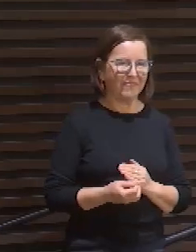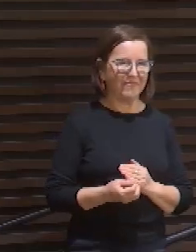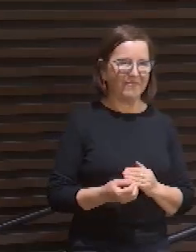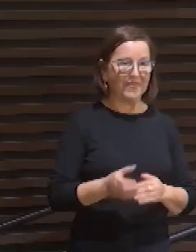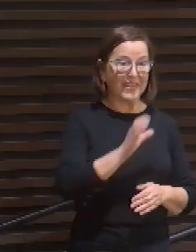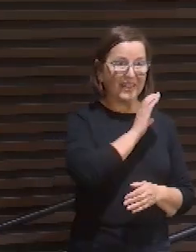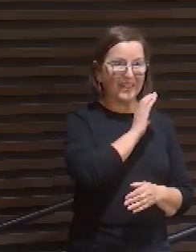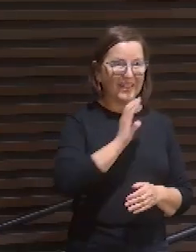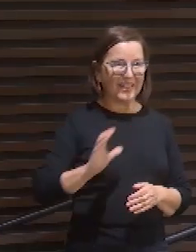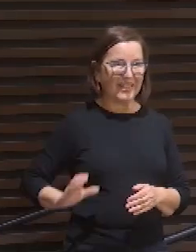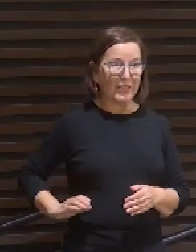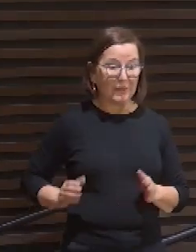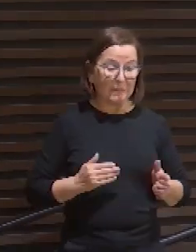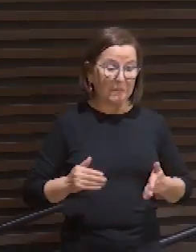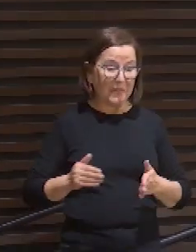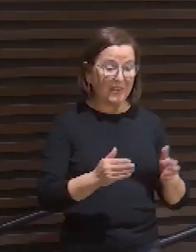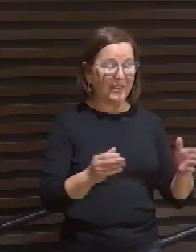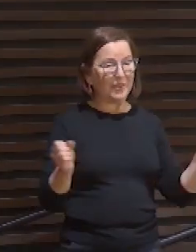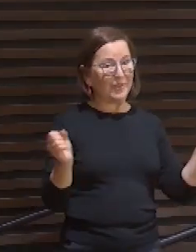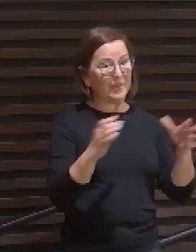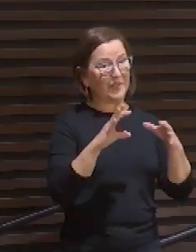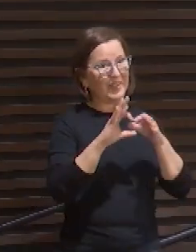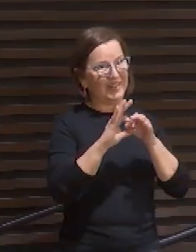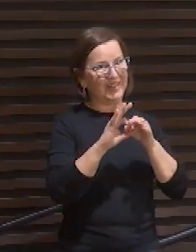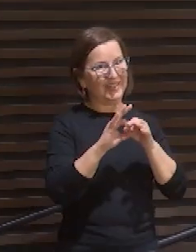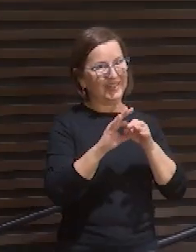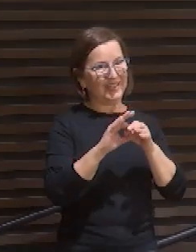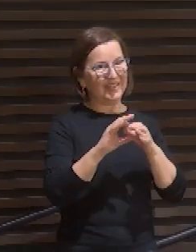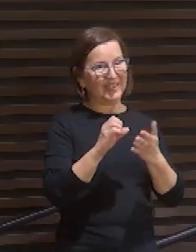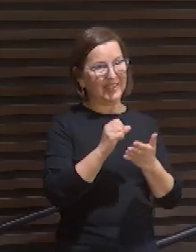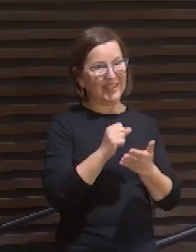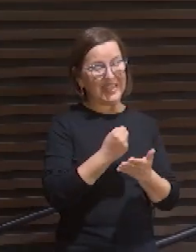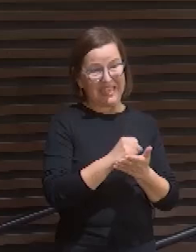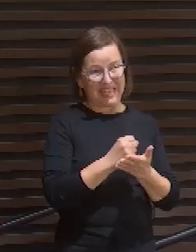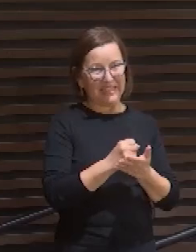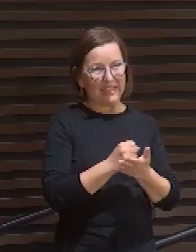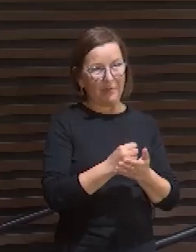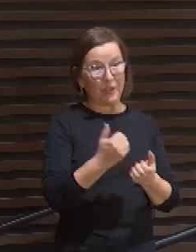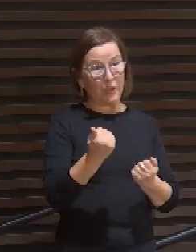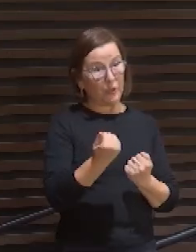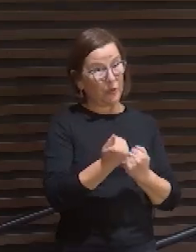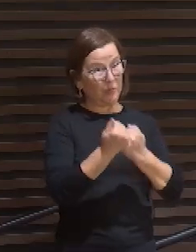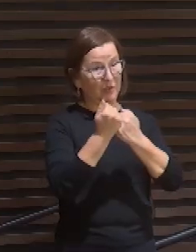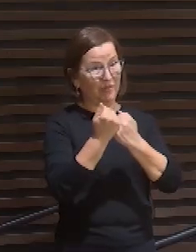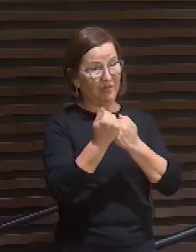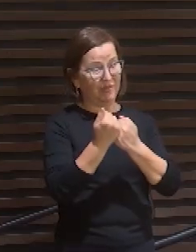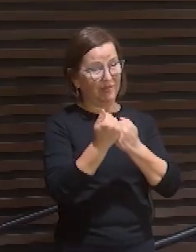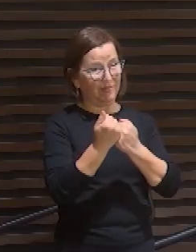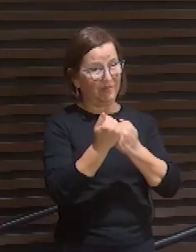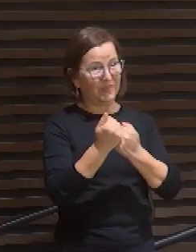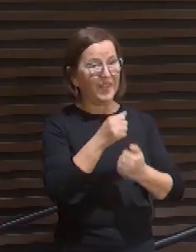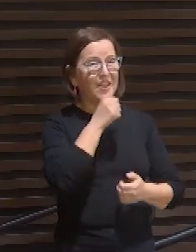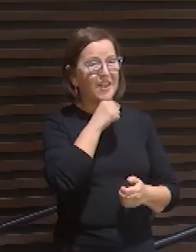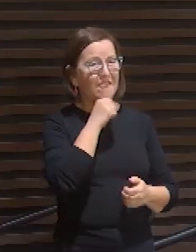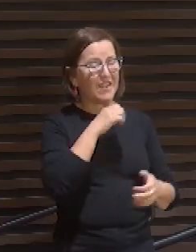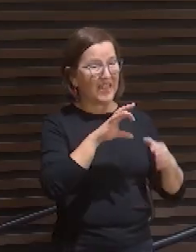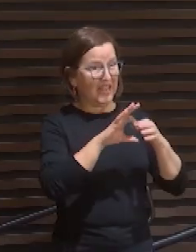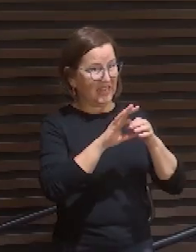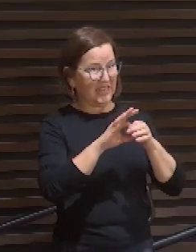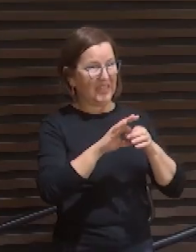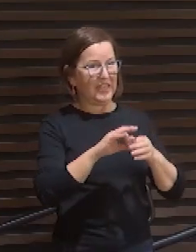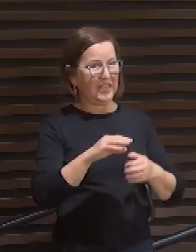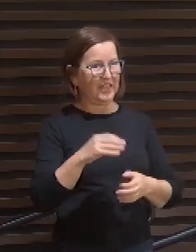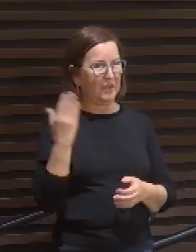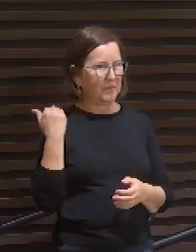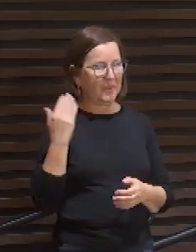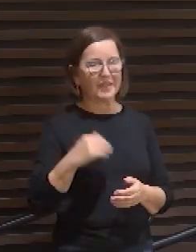Cristo é o mediador de uma nova aliança, do testamento, substituindo a antiga aliança. A morte de